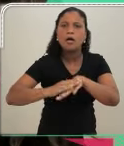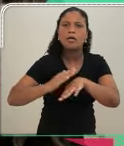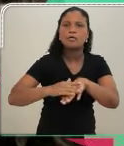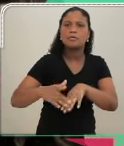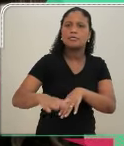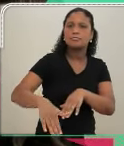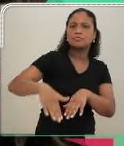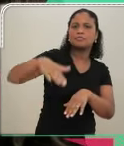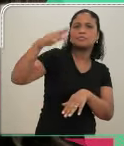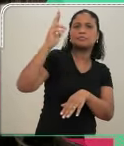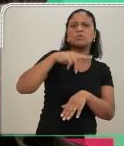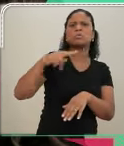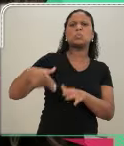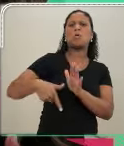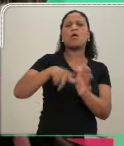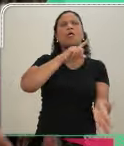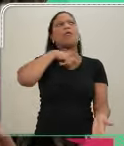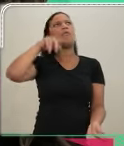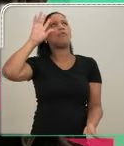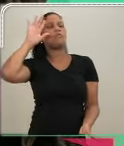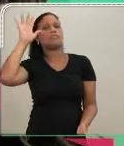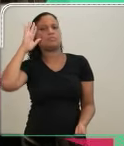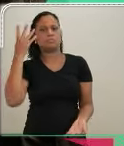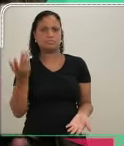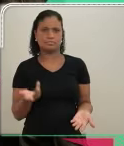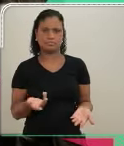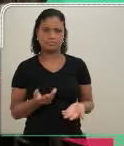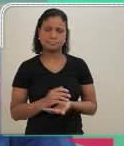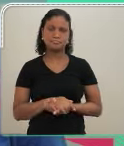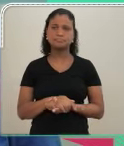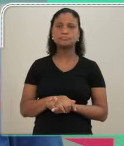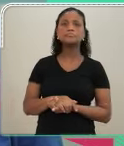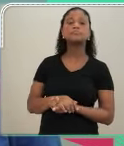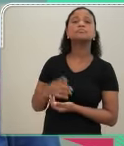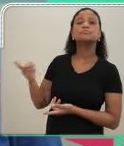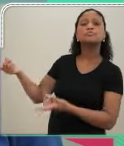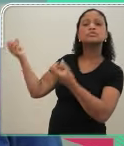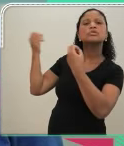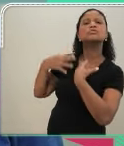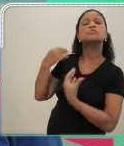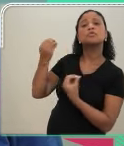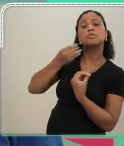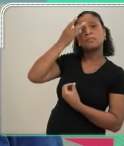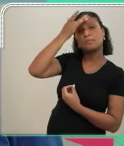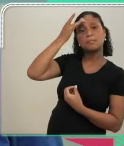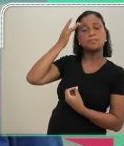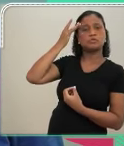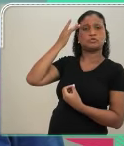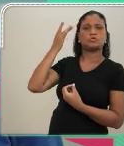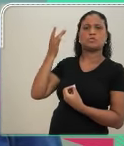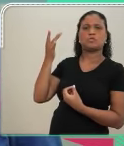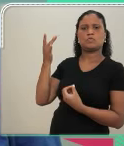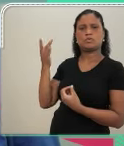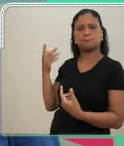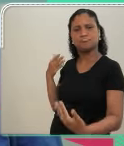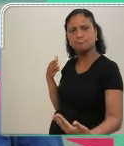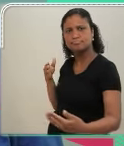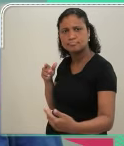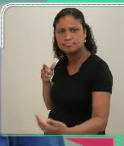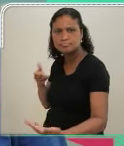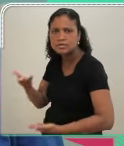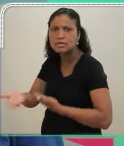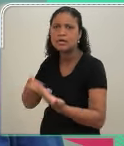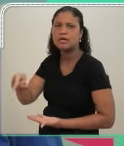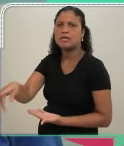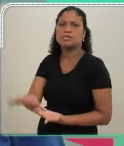chegue a um nível de autonomia na vida adulta nunca antes imaginado. Denise, para explicar para as pessoas como você lida com o autismo, você criou uma